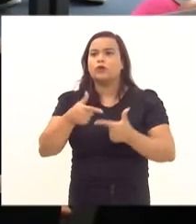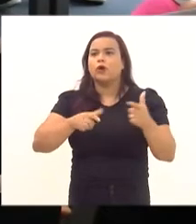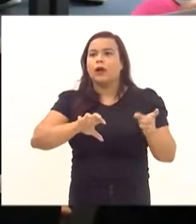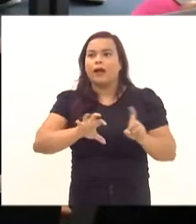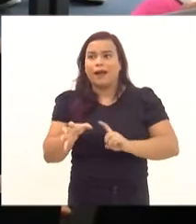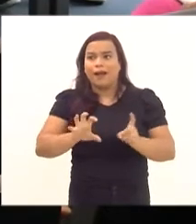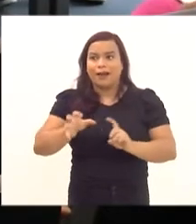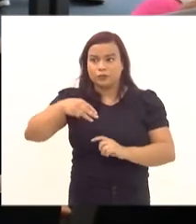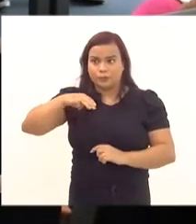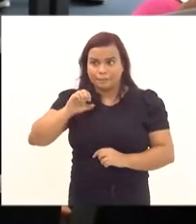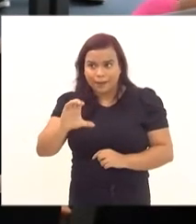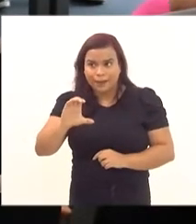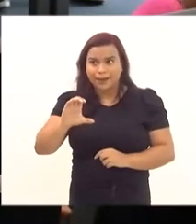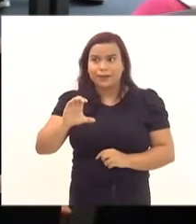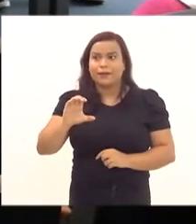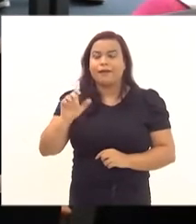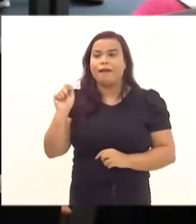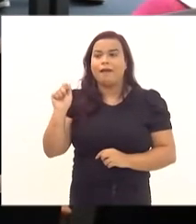me